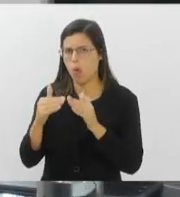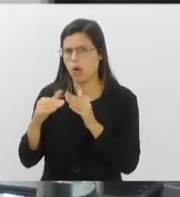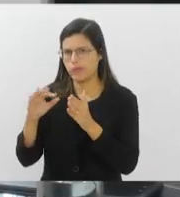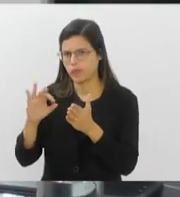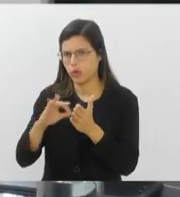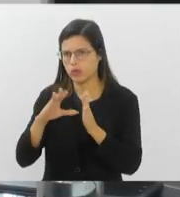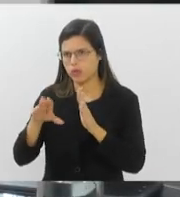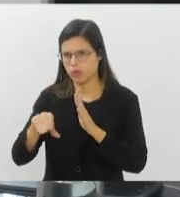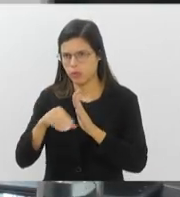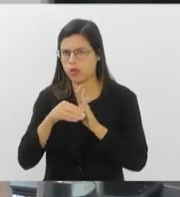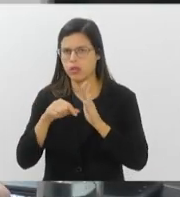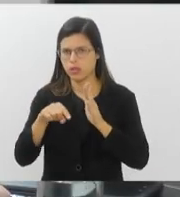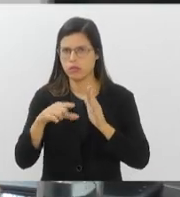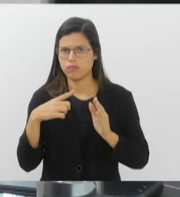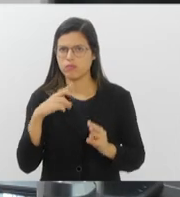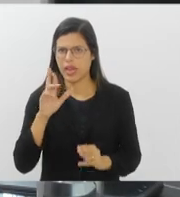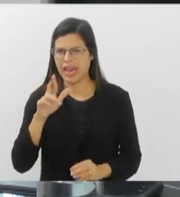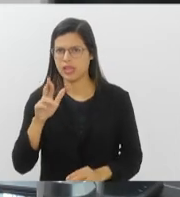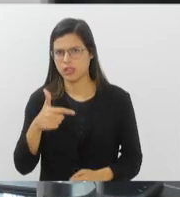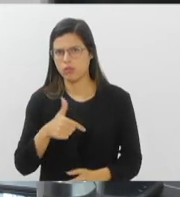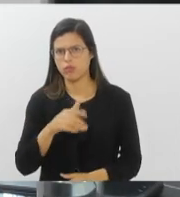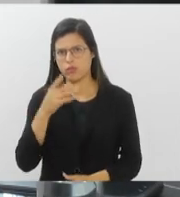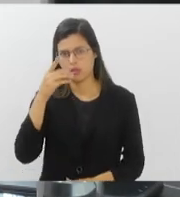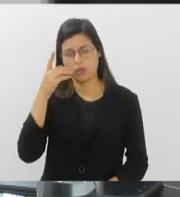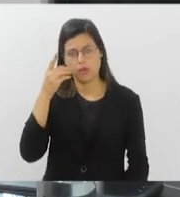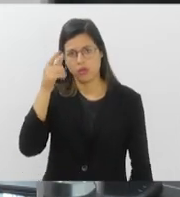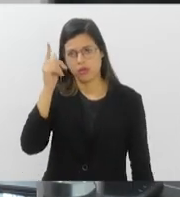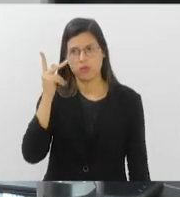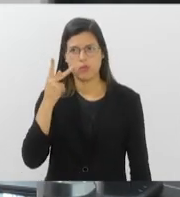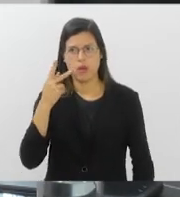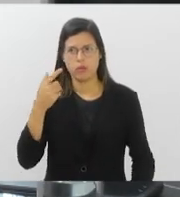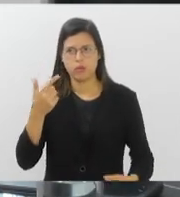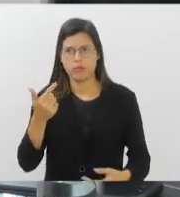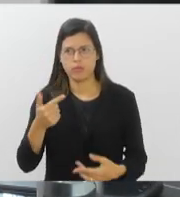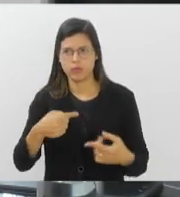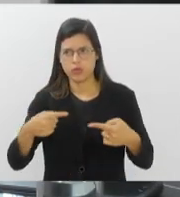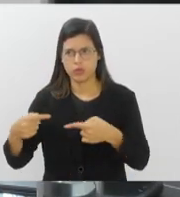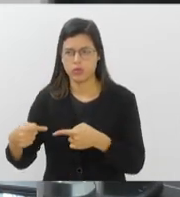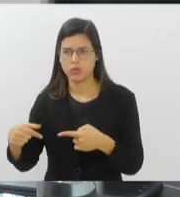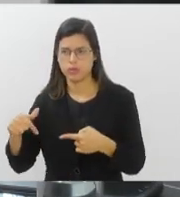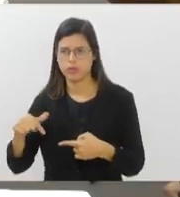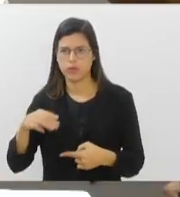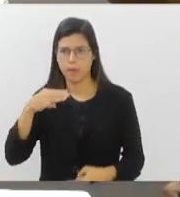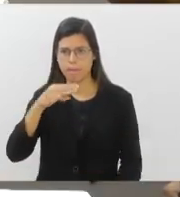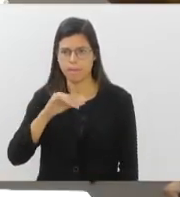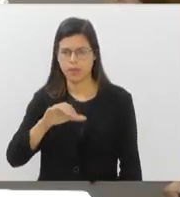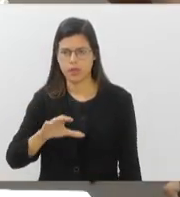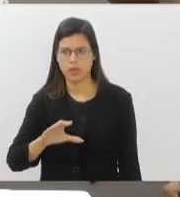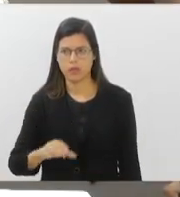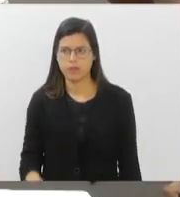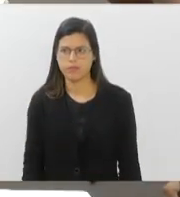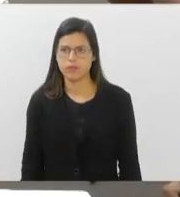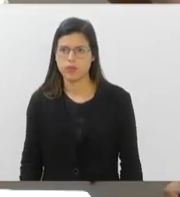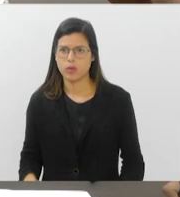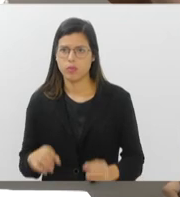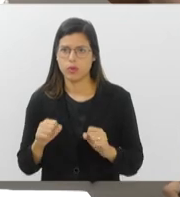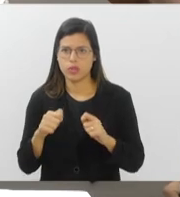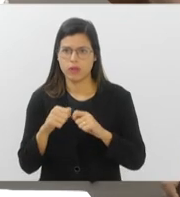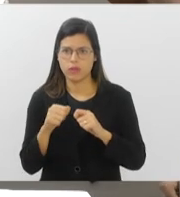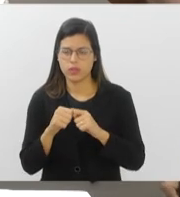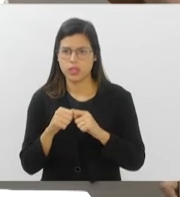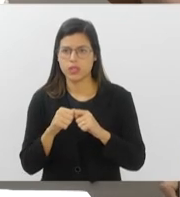completa razão, deputado Luiz Paulo. Então, não havendo quem queira discutir... Podia até, Luiz Paulo, fazer um cumprezinho no que você